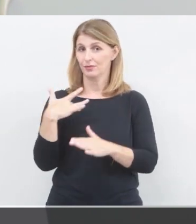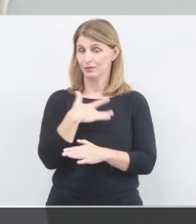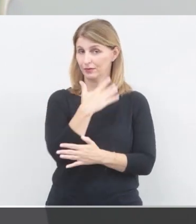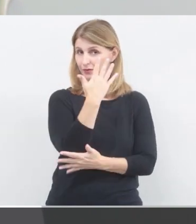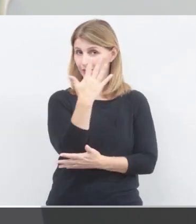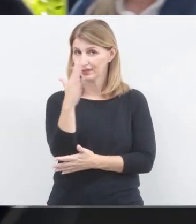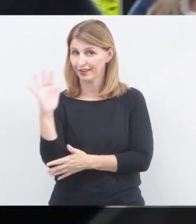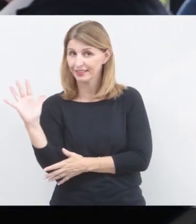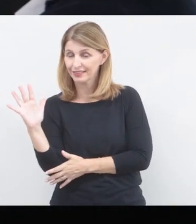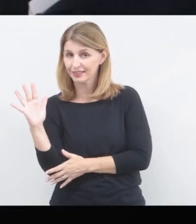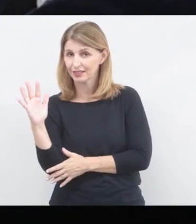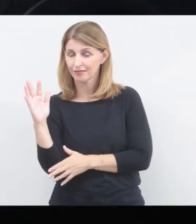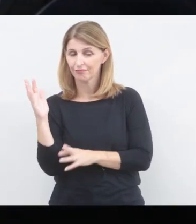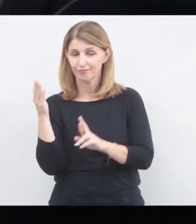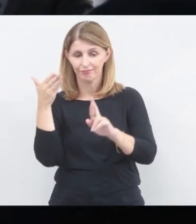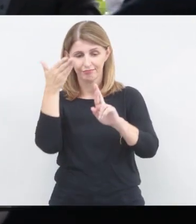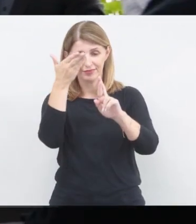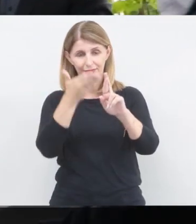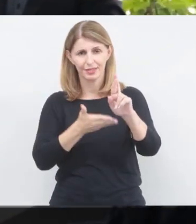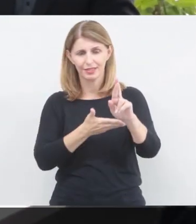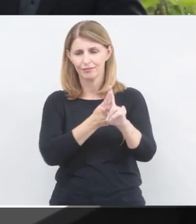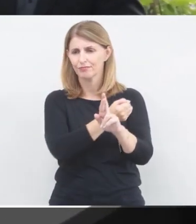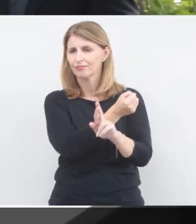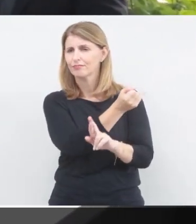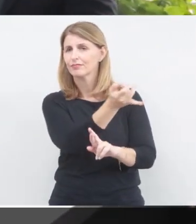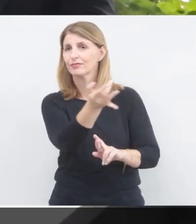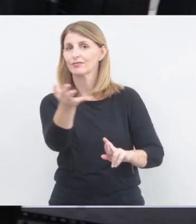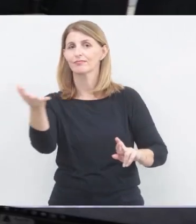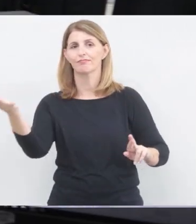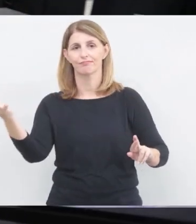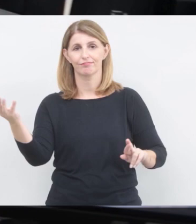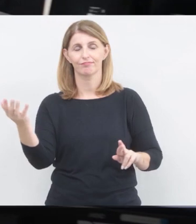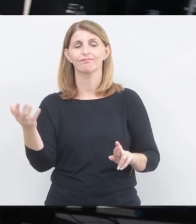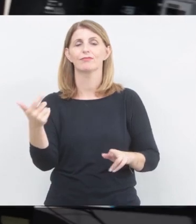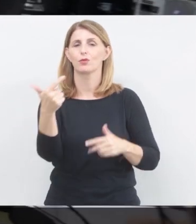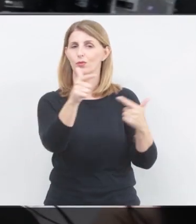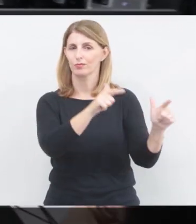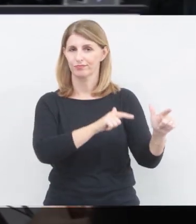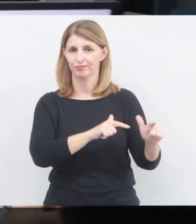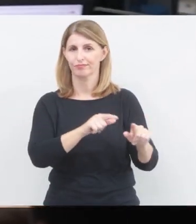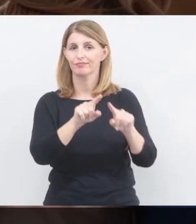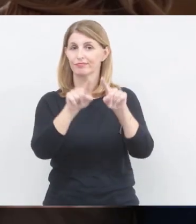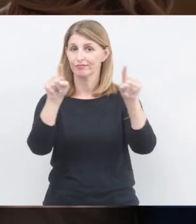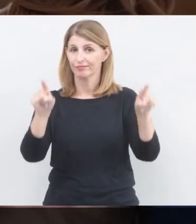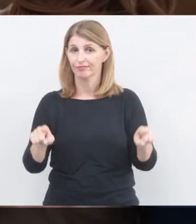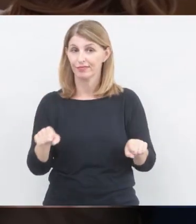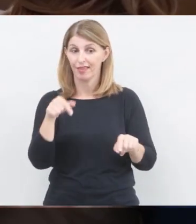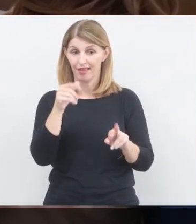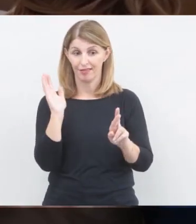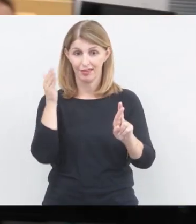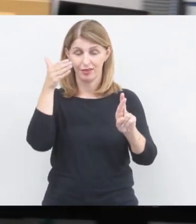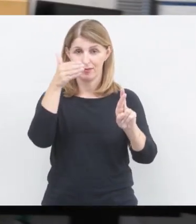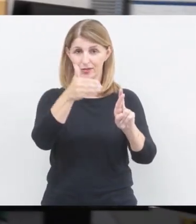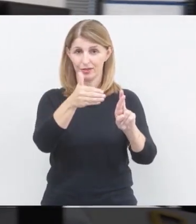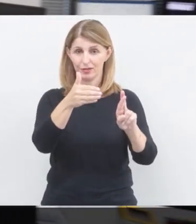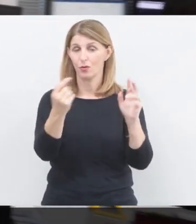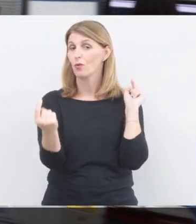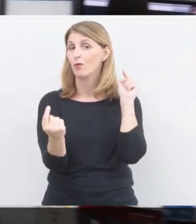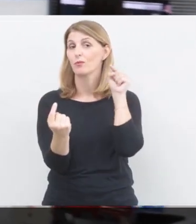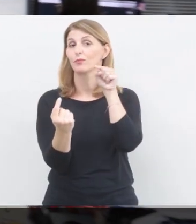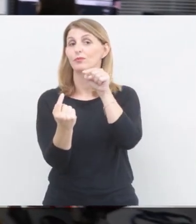do Floresta, representam tanta gente, tantas funções. Elas representam o